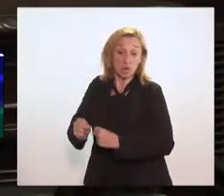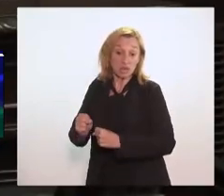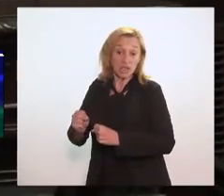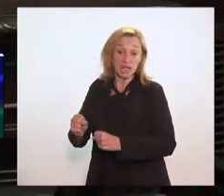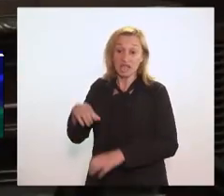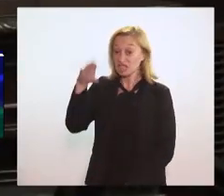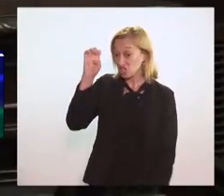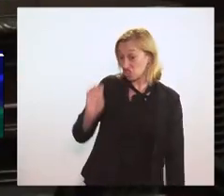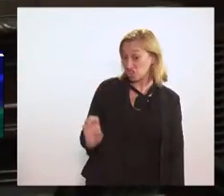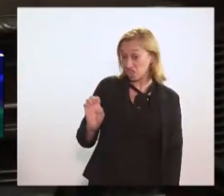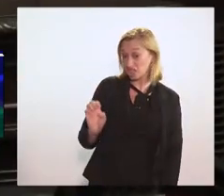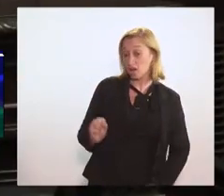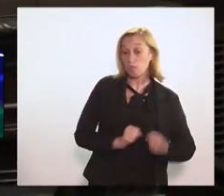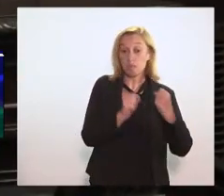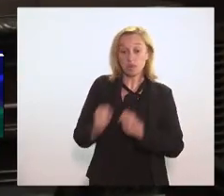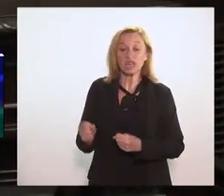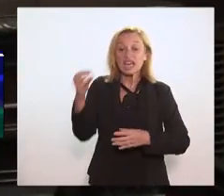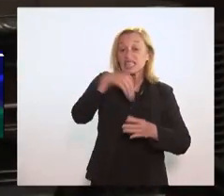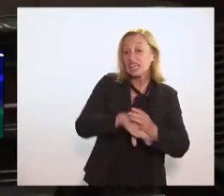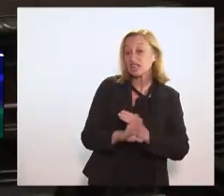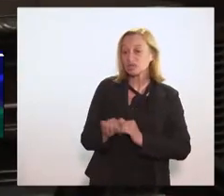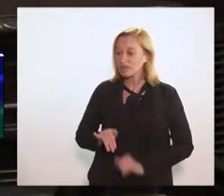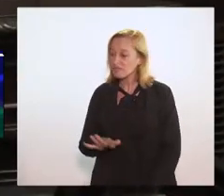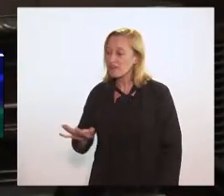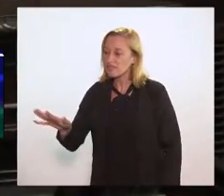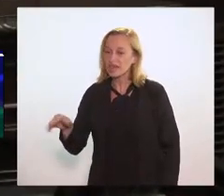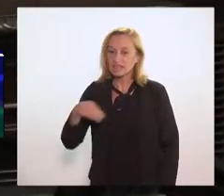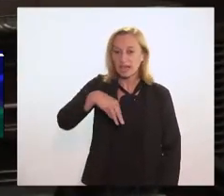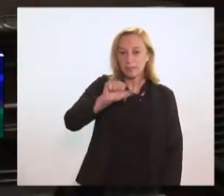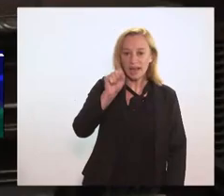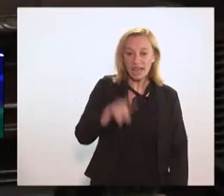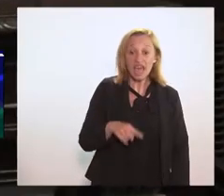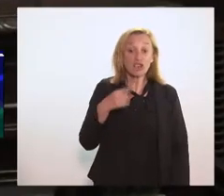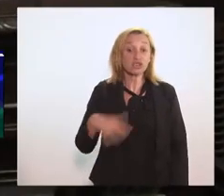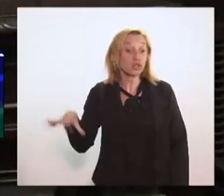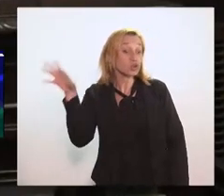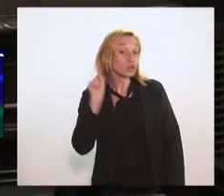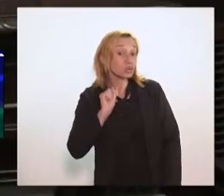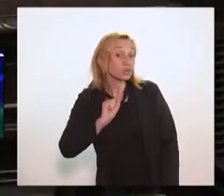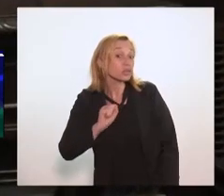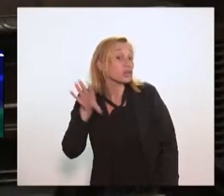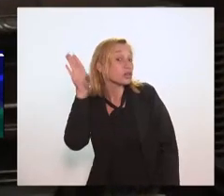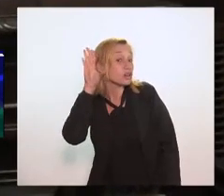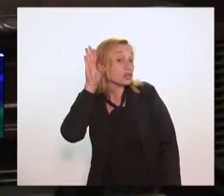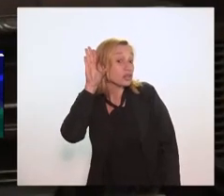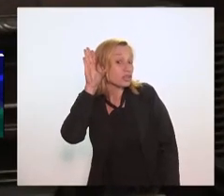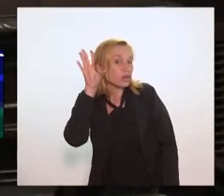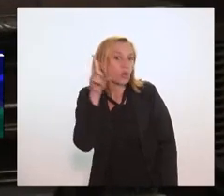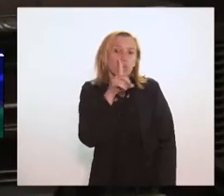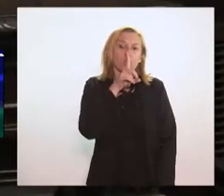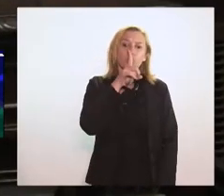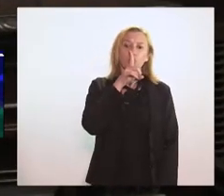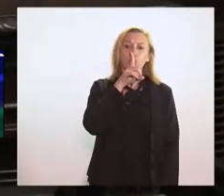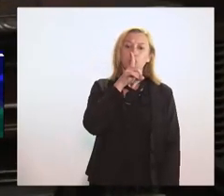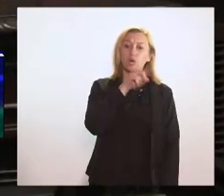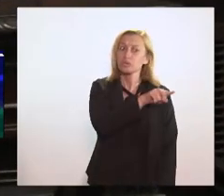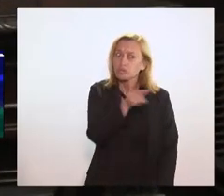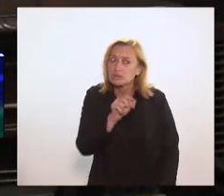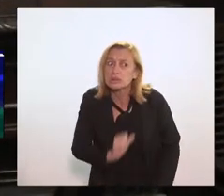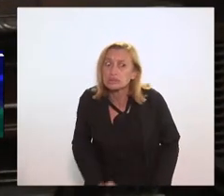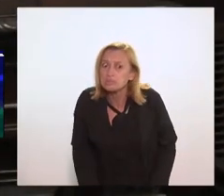esquerda ao poder, dentro da favela da Maré, e eu só escuto o silêncio de Vossas